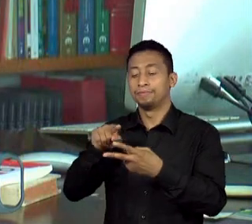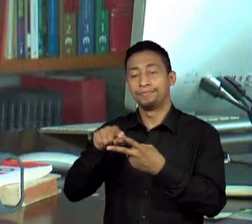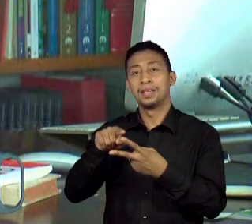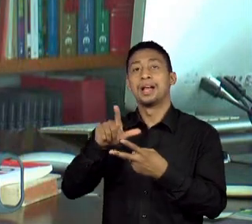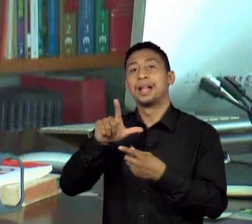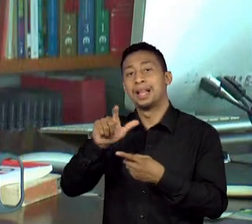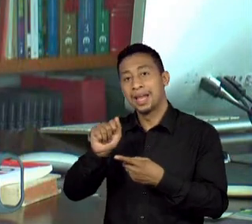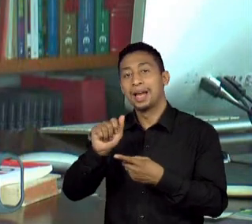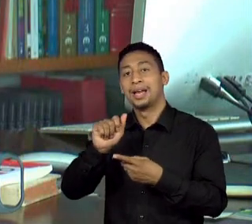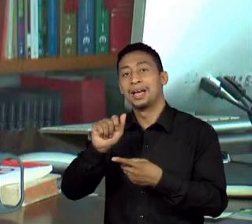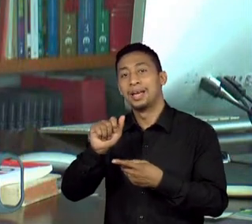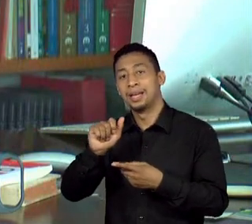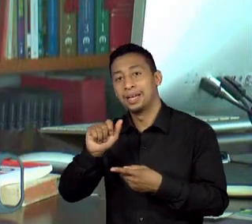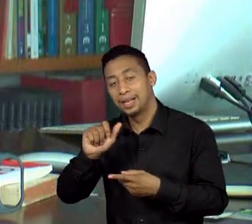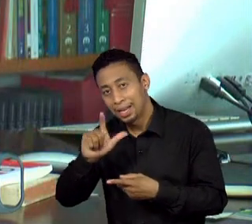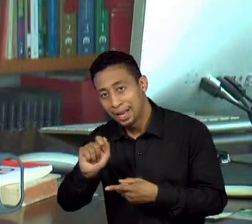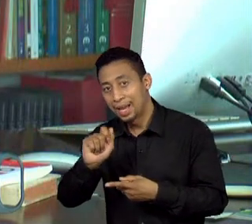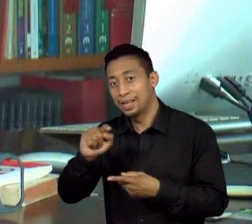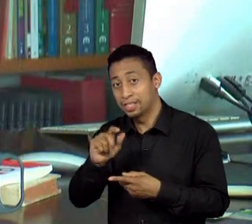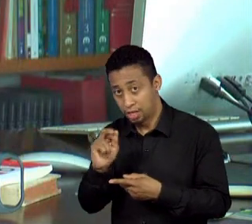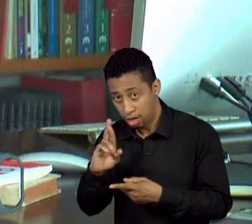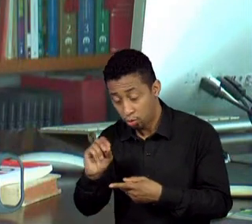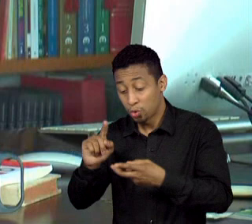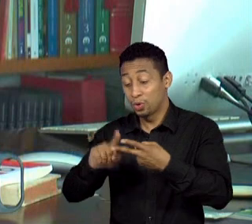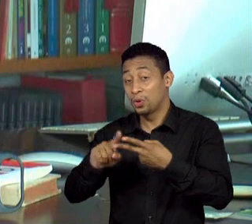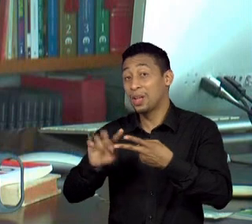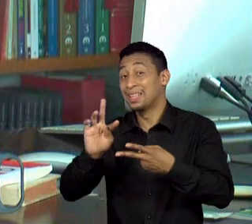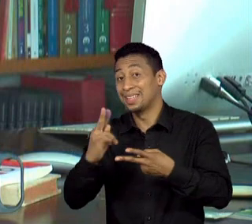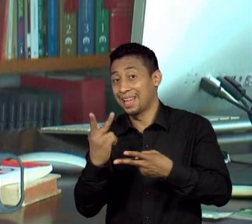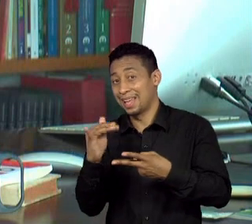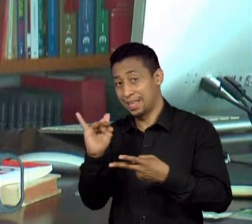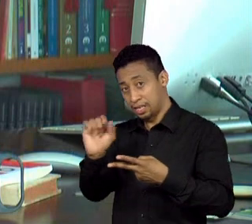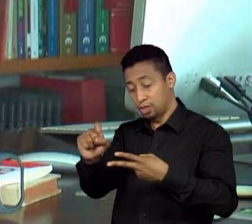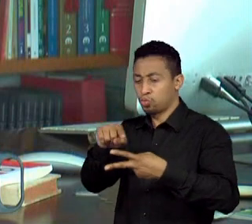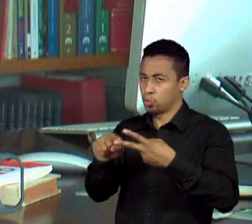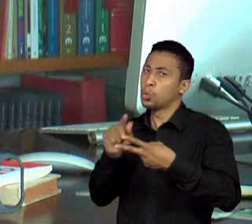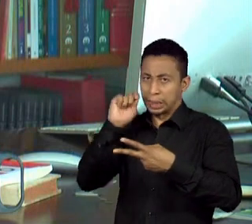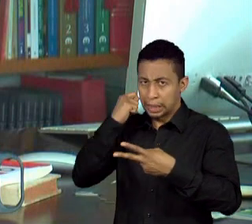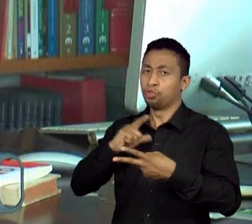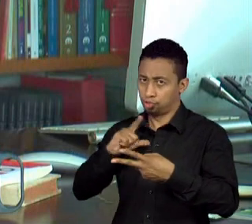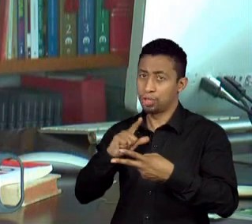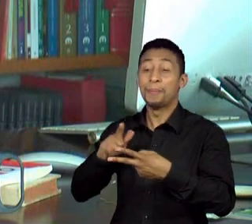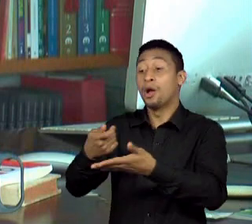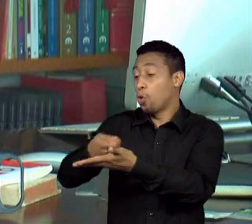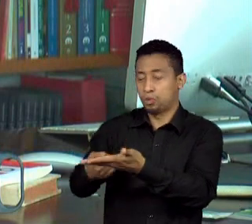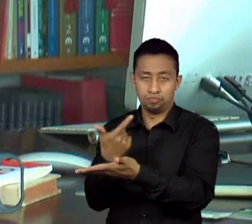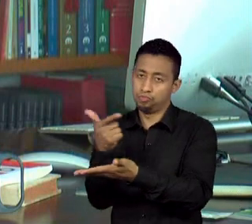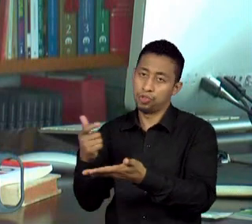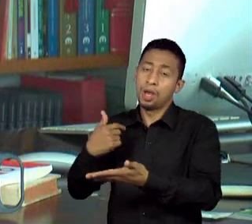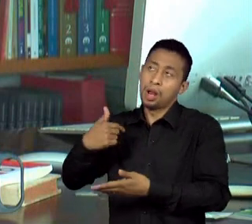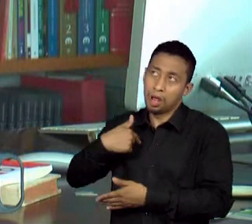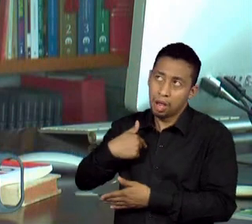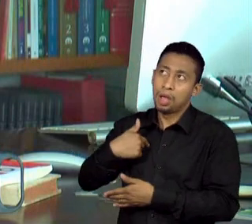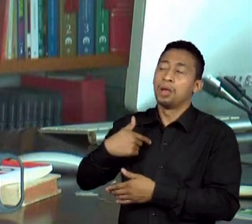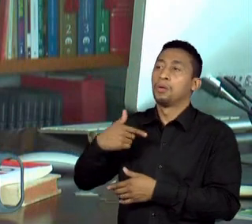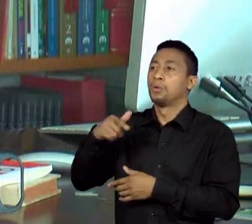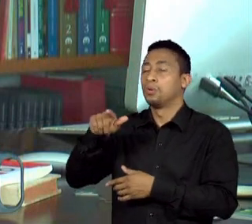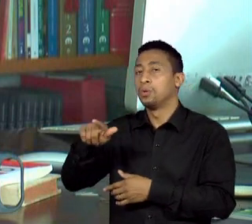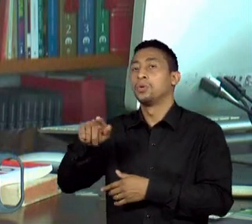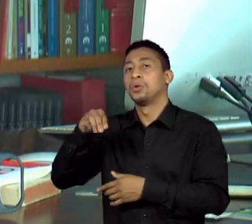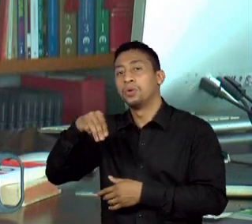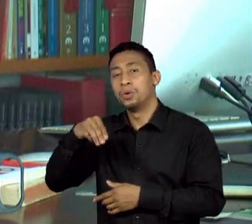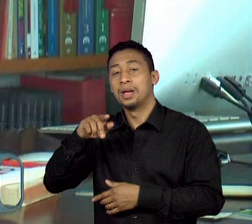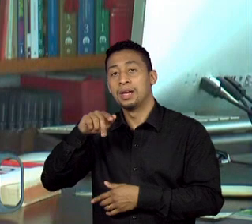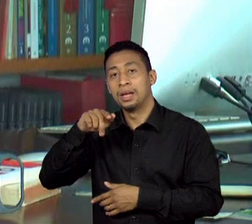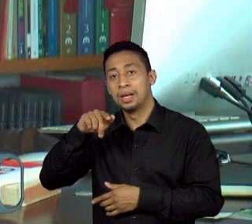Luiz, mas no roteiro não. Era eu, o Marcelo Gonçalves, o Bernardo Guilherme, a Adriana Falcão e a Jo